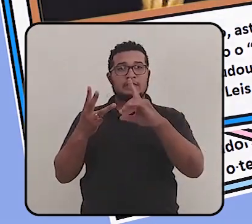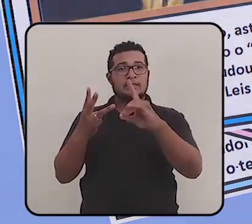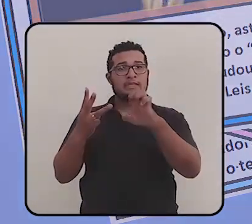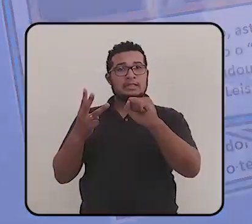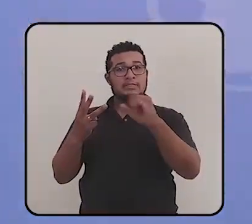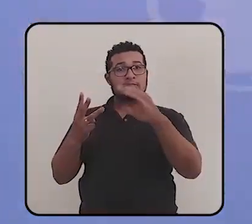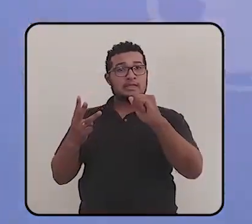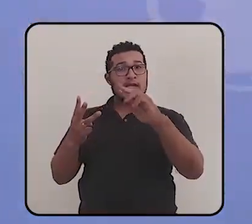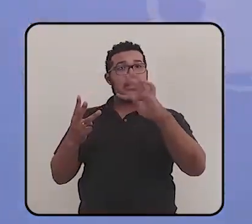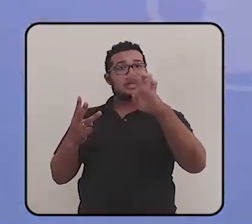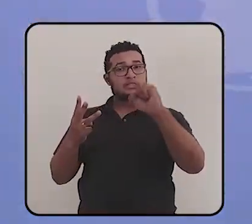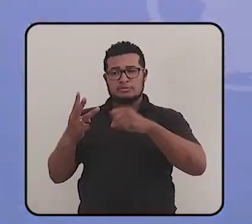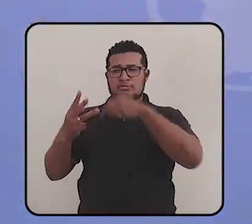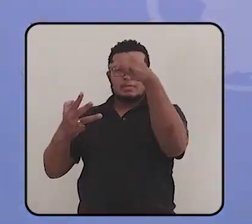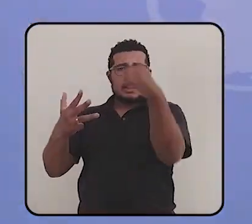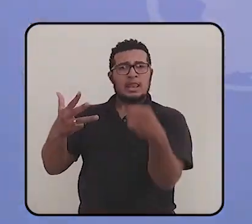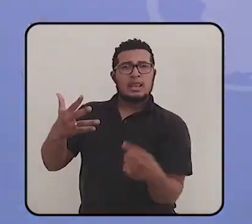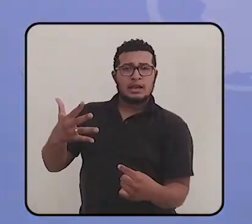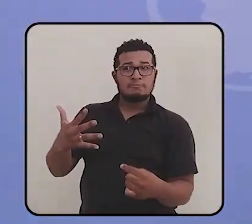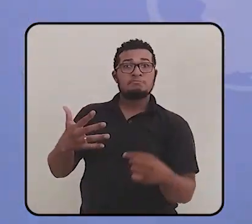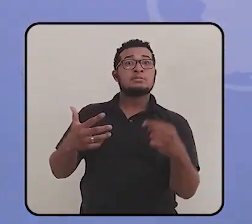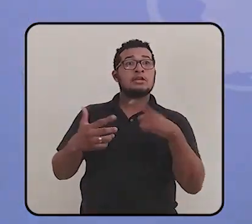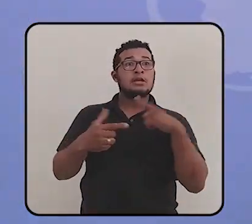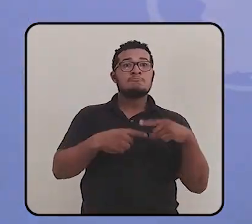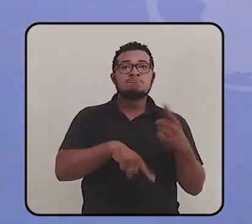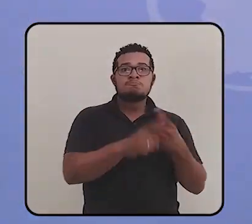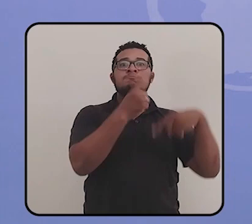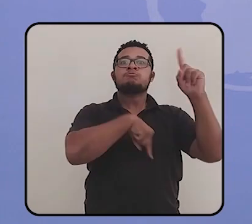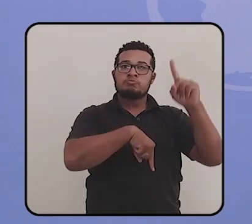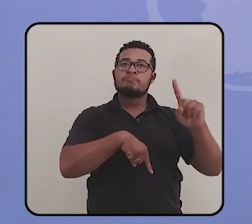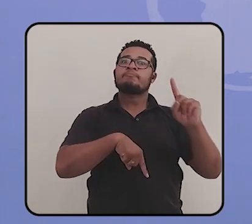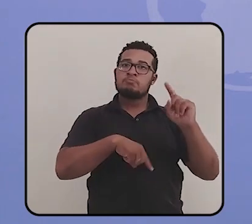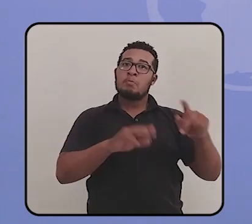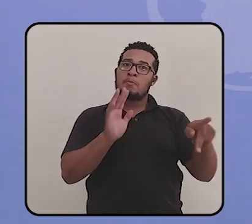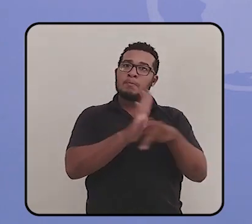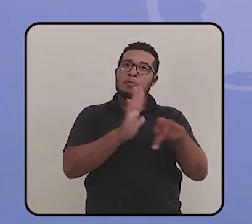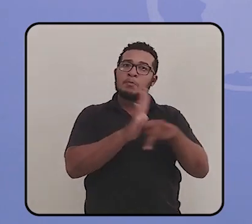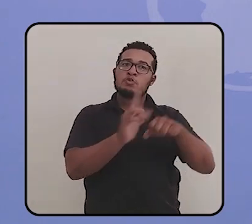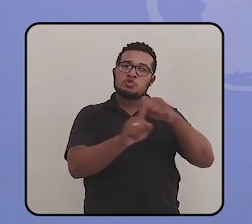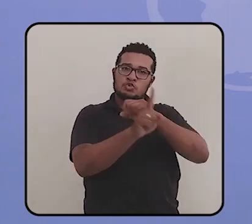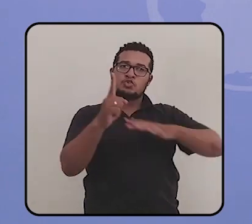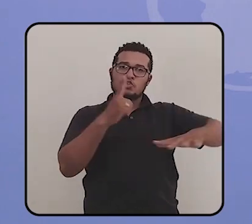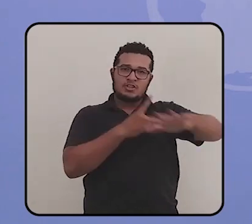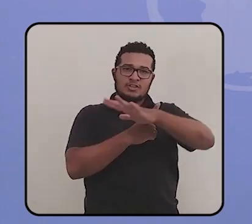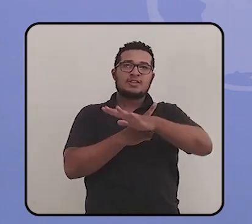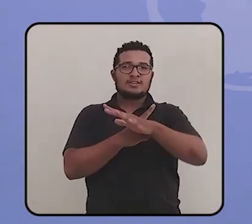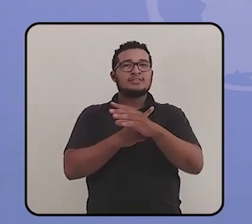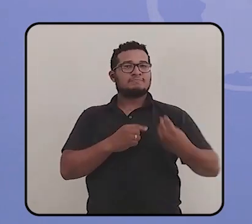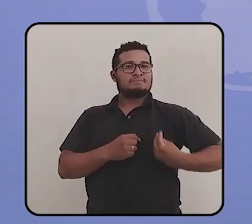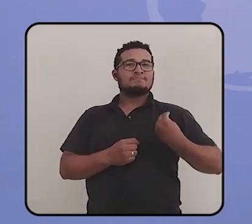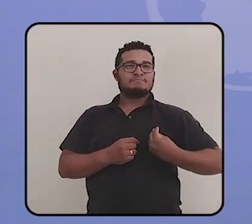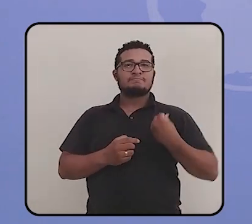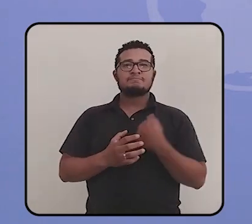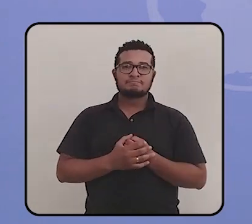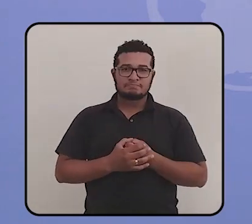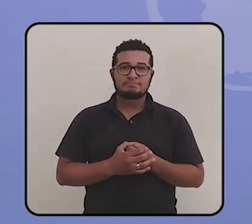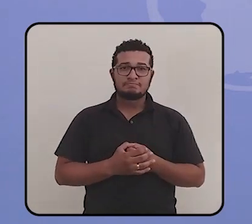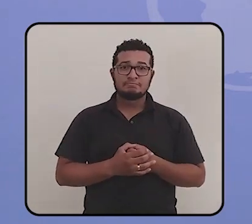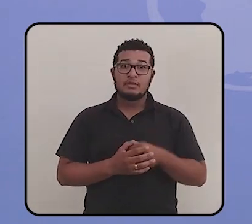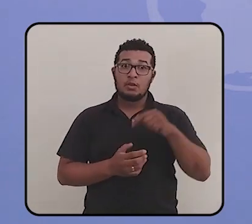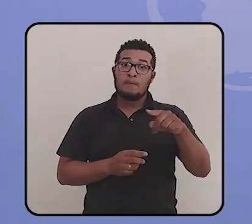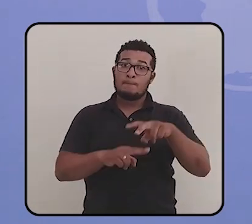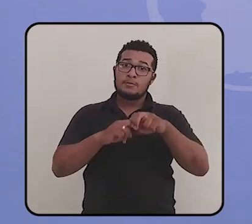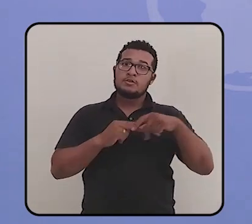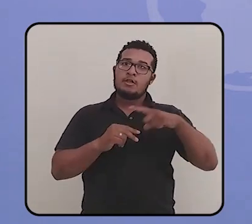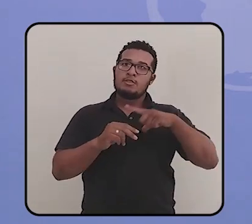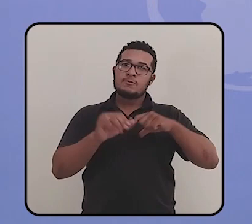avanços significativos para a sociedade ou e eles estavam inseridos a transformação fez com